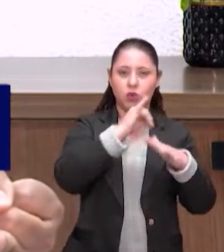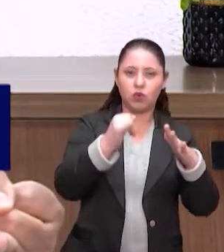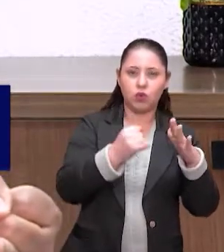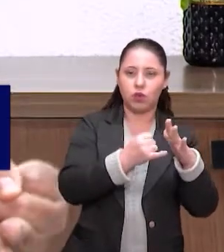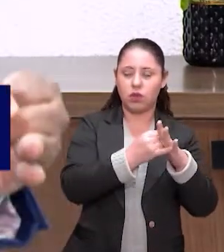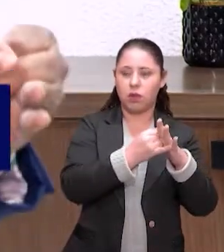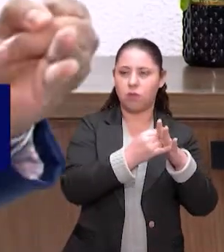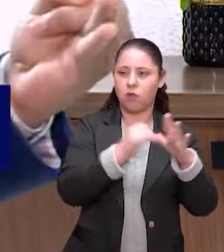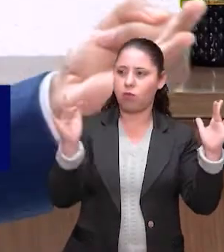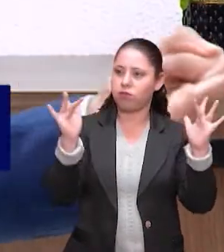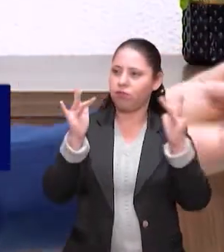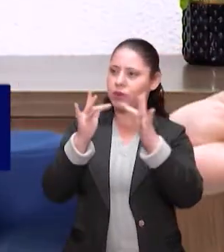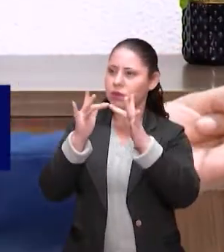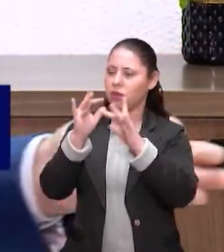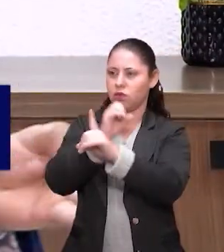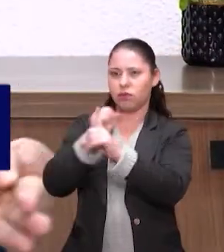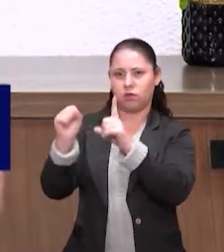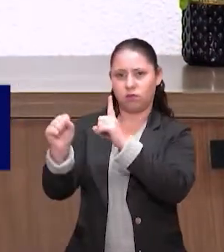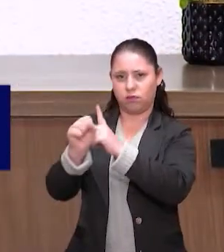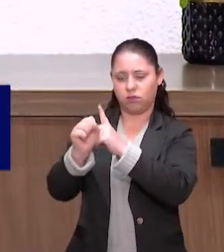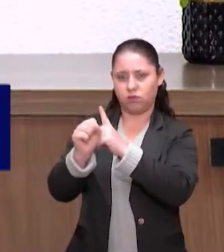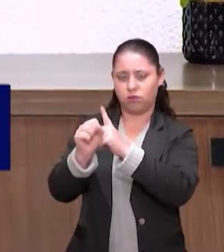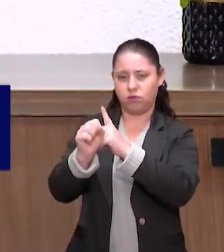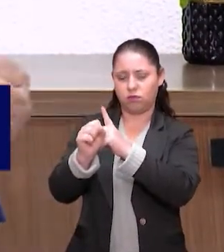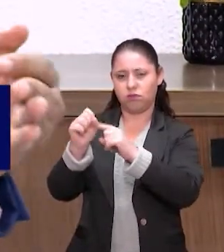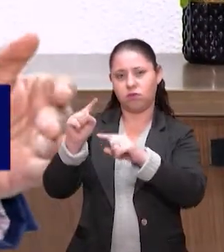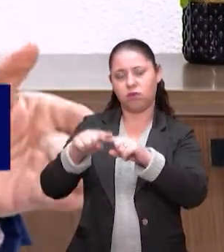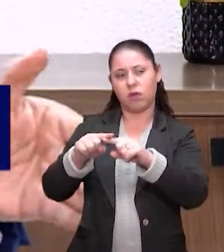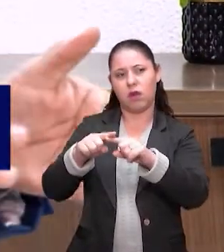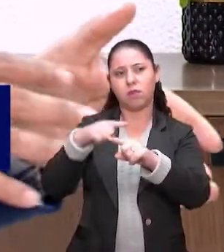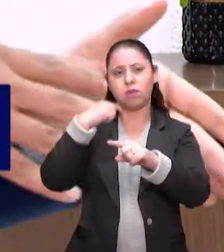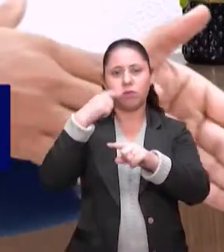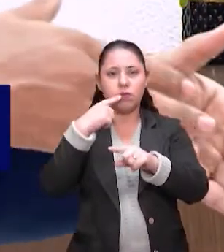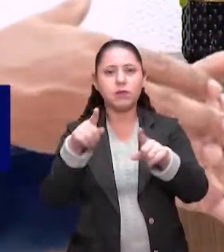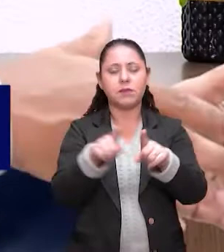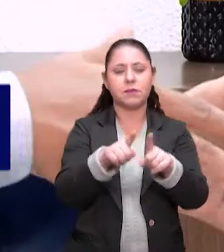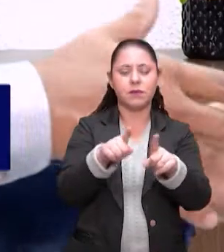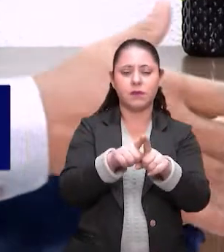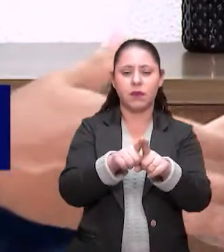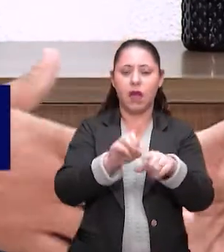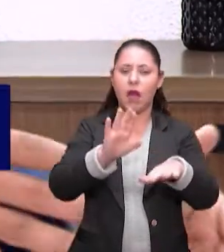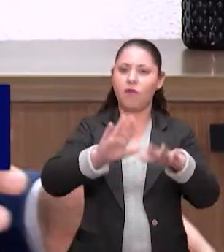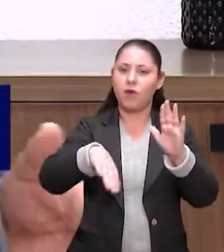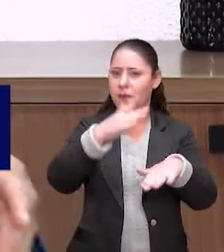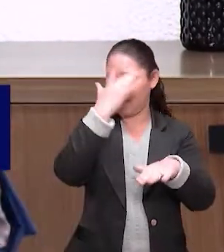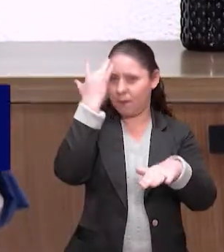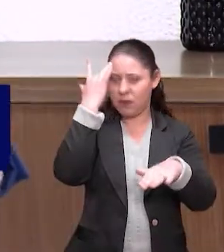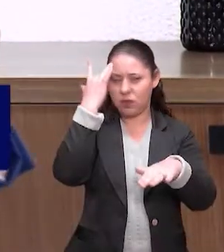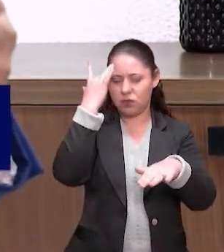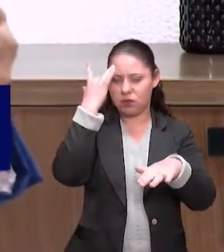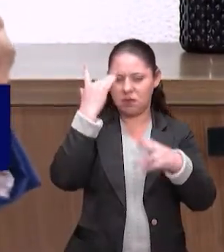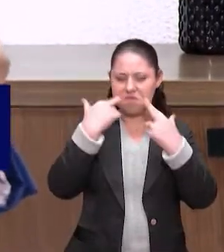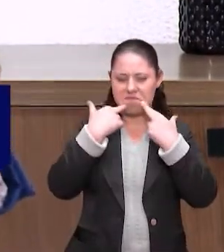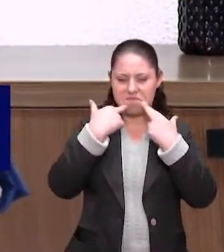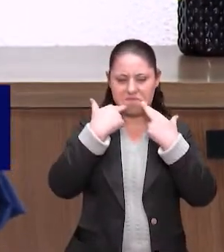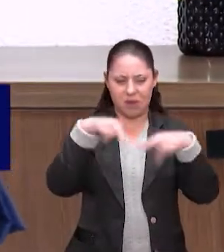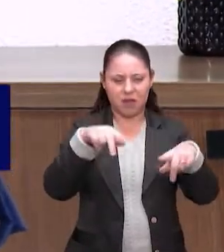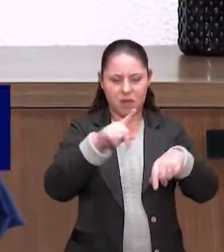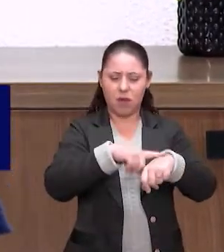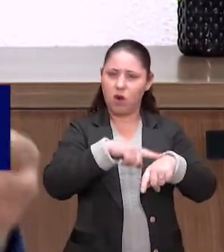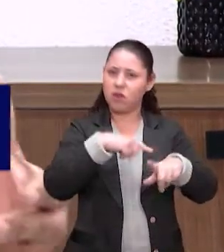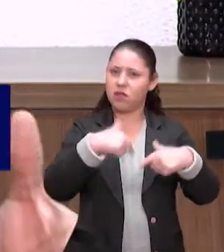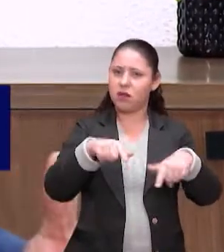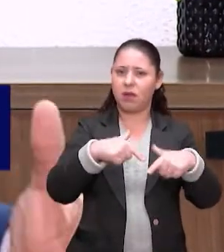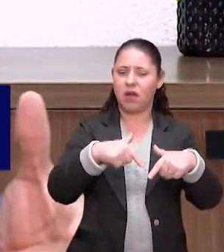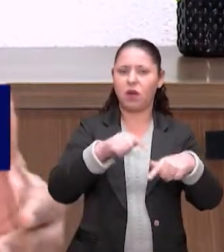questões corporativas com questões da sociedade. Muitas vezes, não estou falando só no meio dos advogados e advogadas, mas às vezes tem pessoas muito críticas,